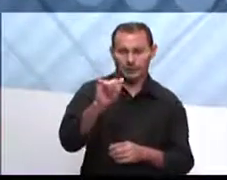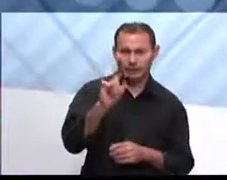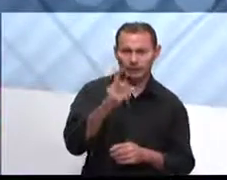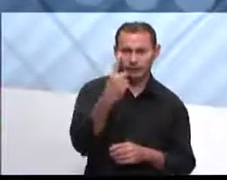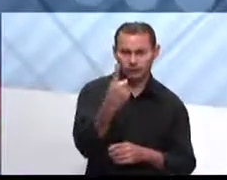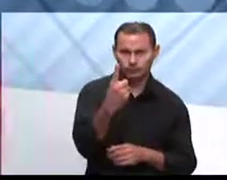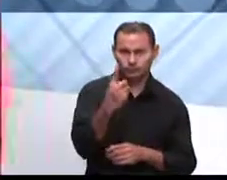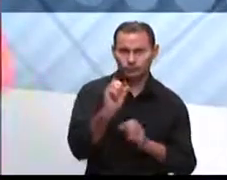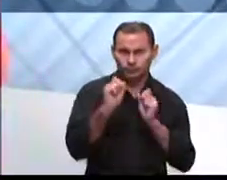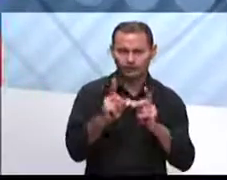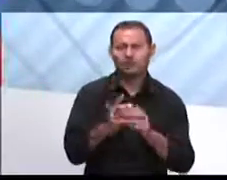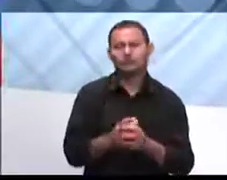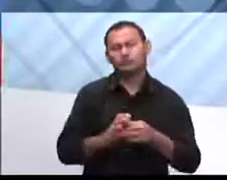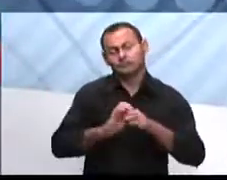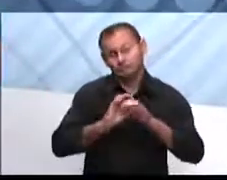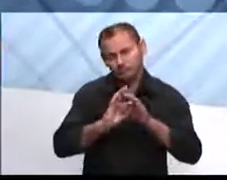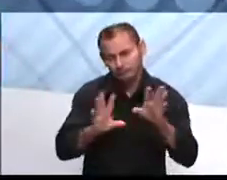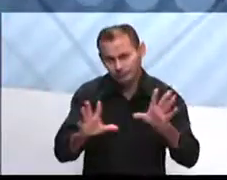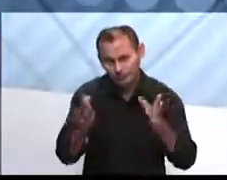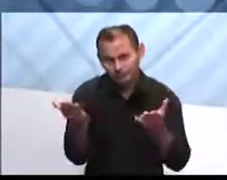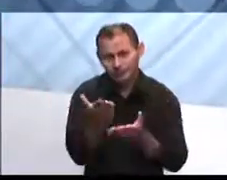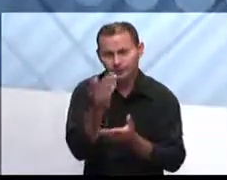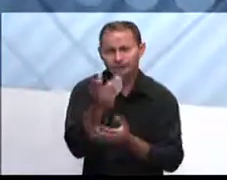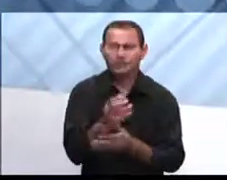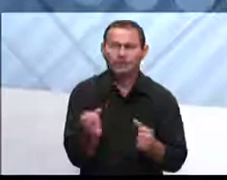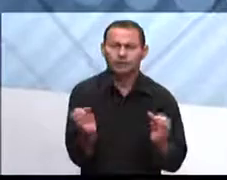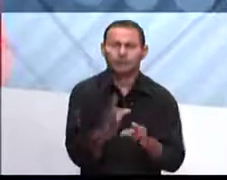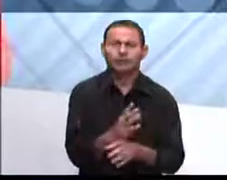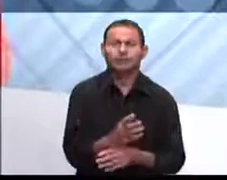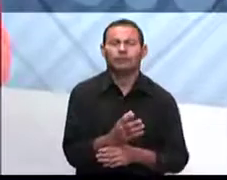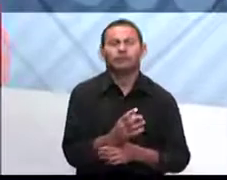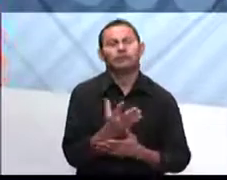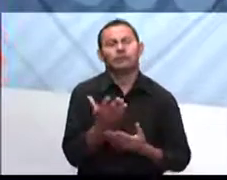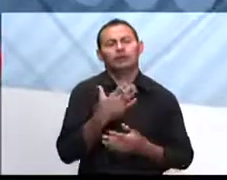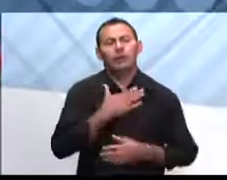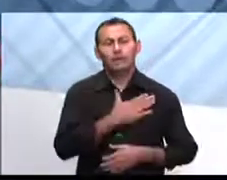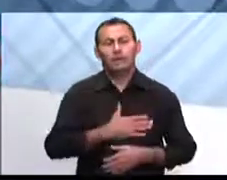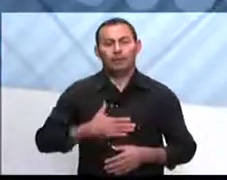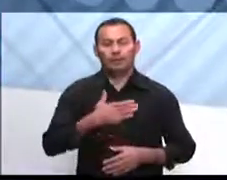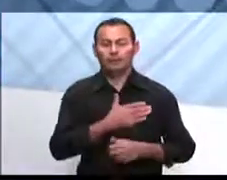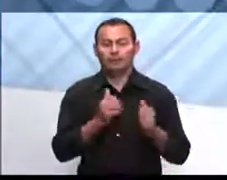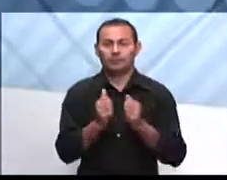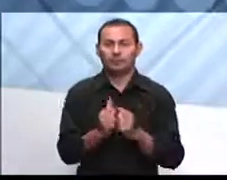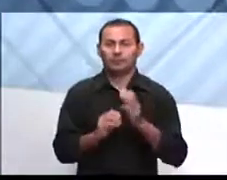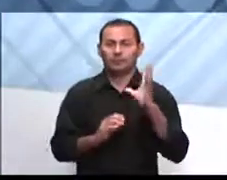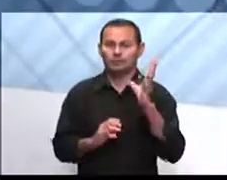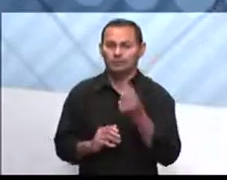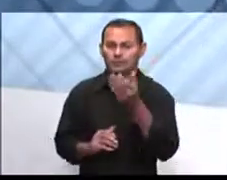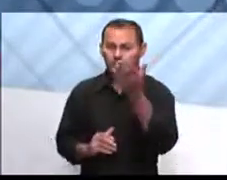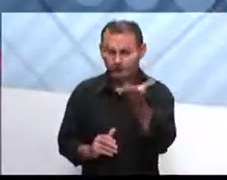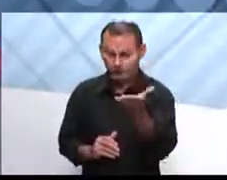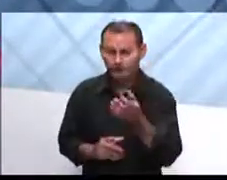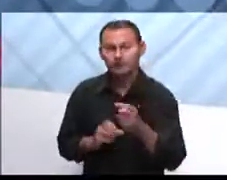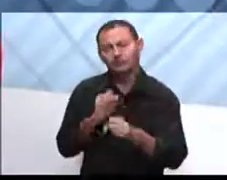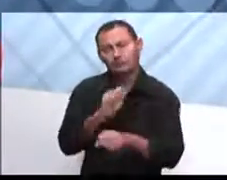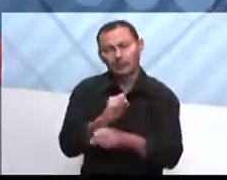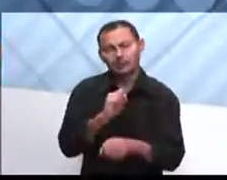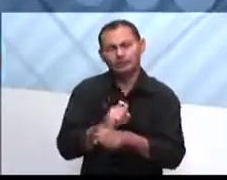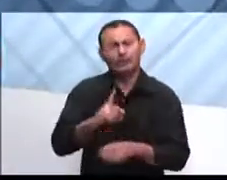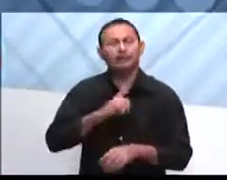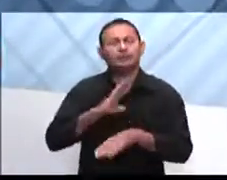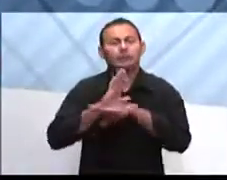ok? Então, já vou despedindo de vocês, né? Foi um prazer aí estar com todos vocês. Espero que